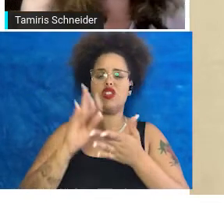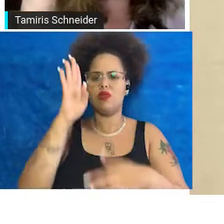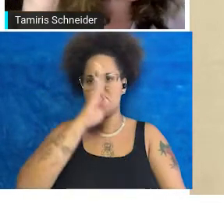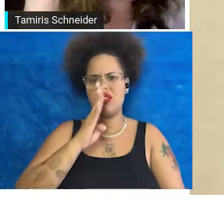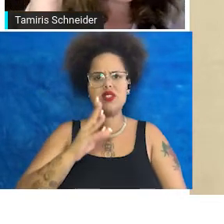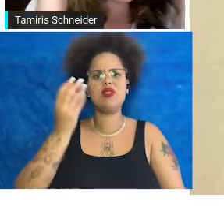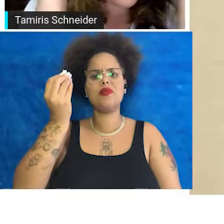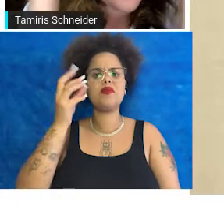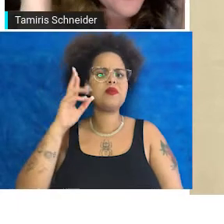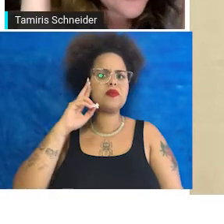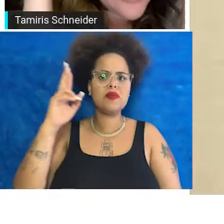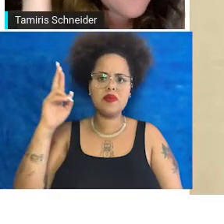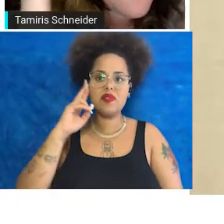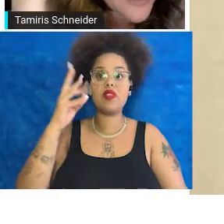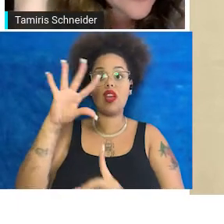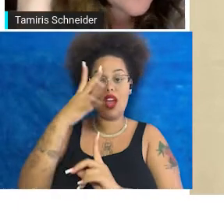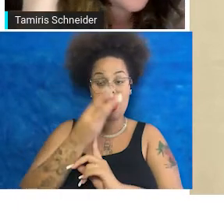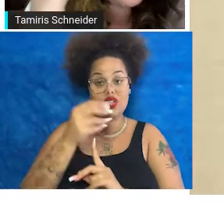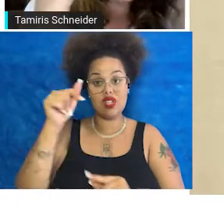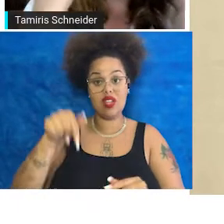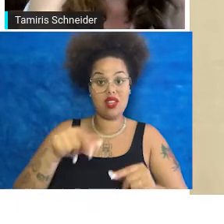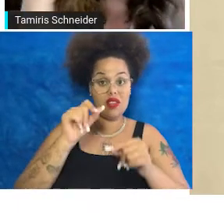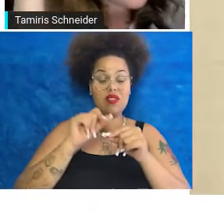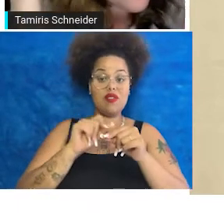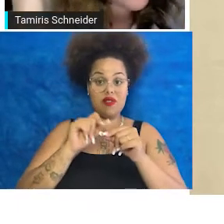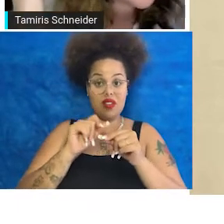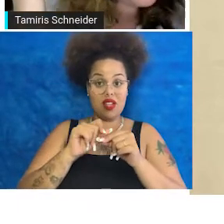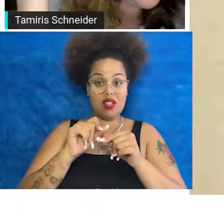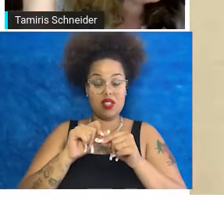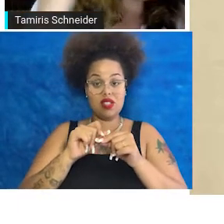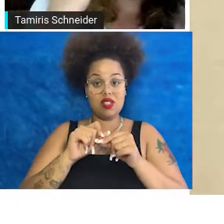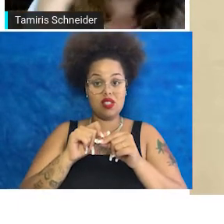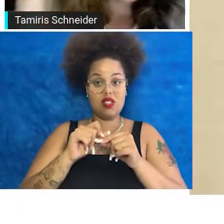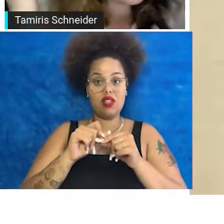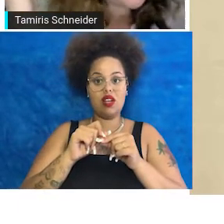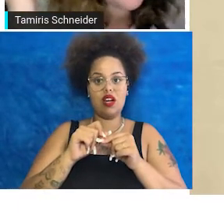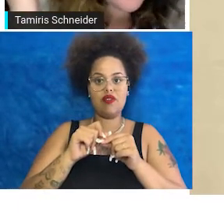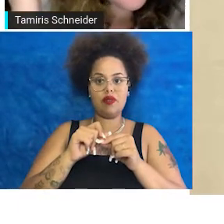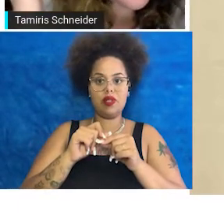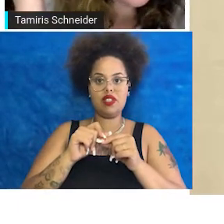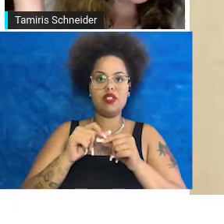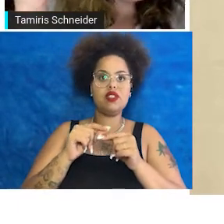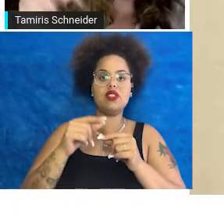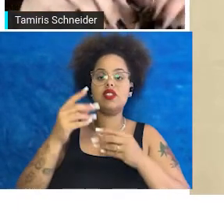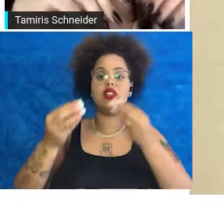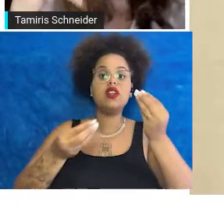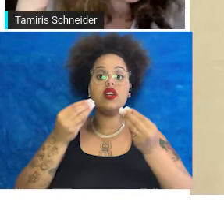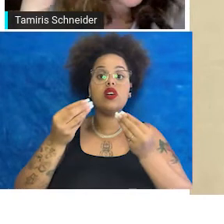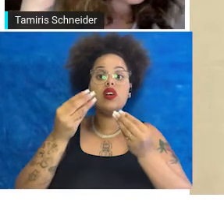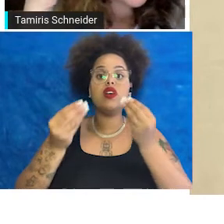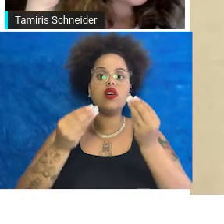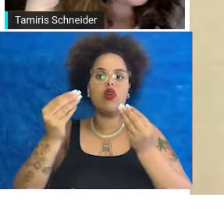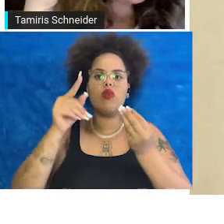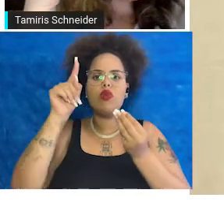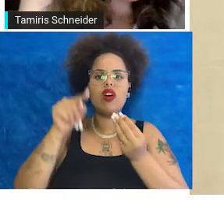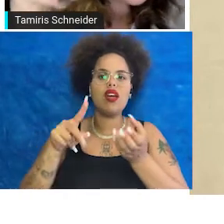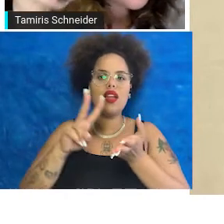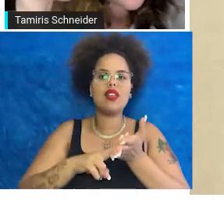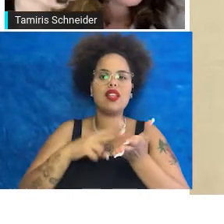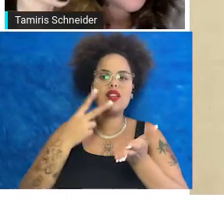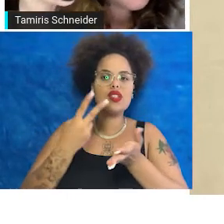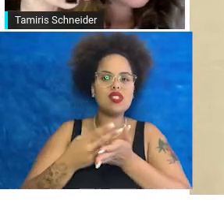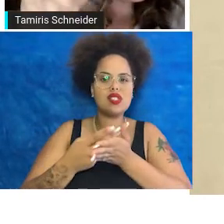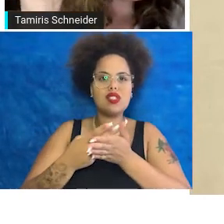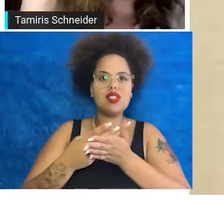que os diretores e diretoras de arte daqui fazem, com pouco orçamento, com muito orçamento, que seja. Como é traduzida a